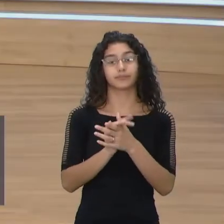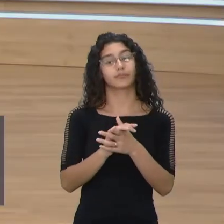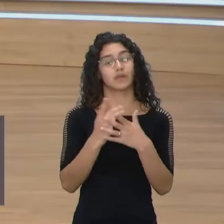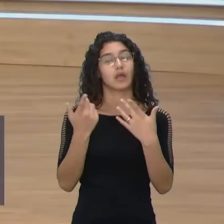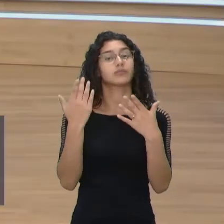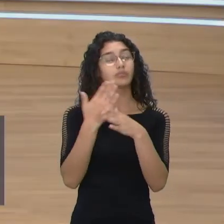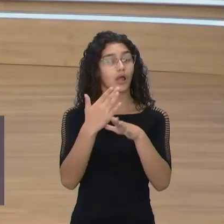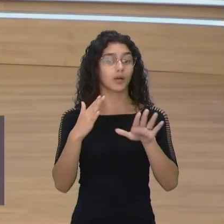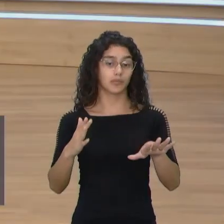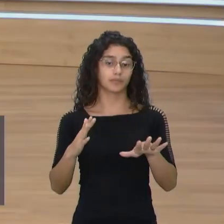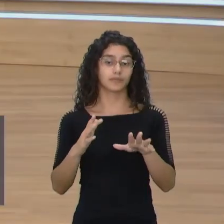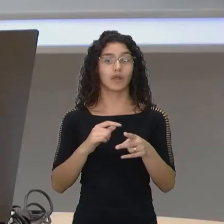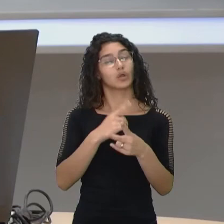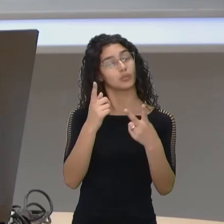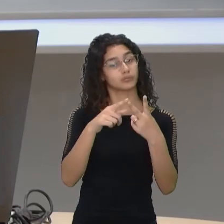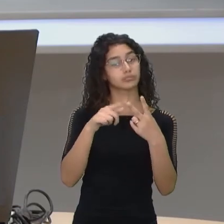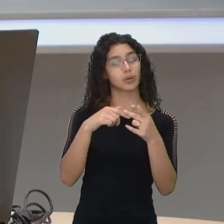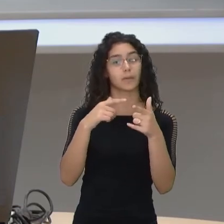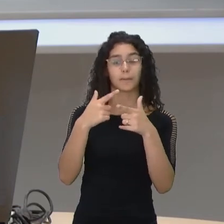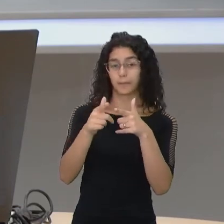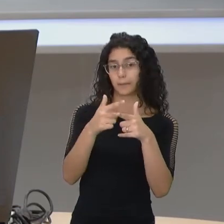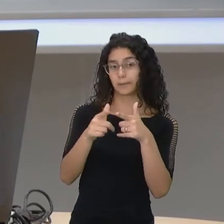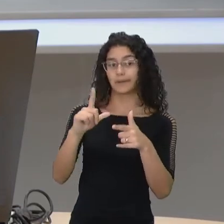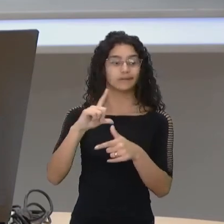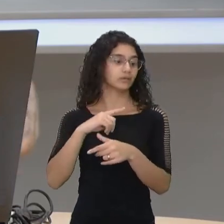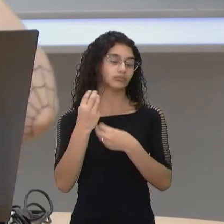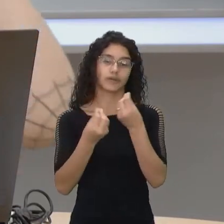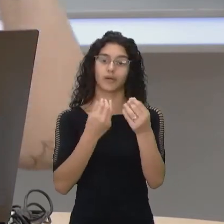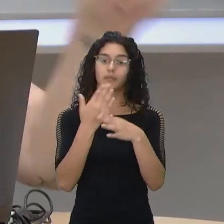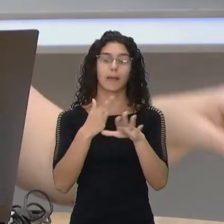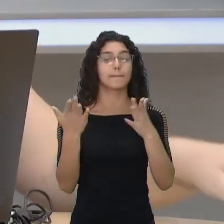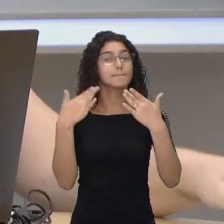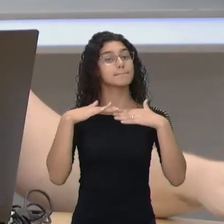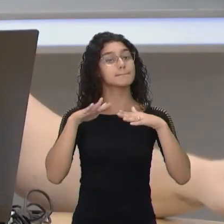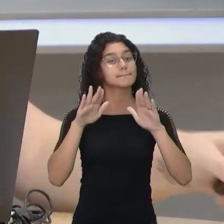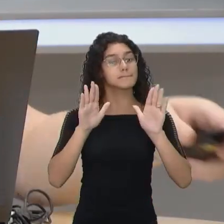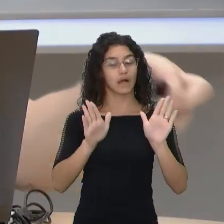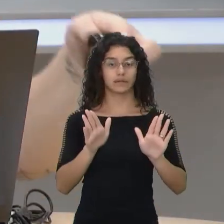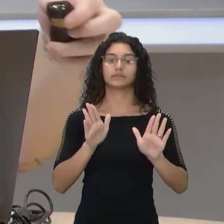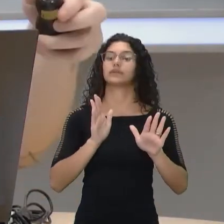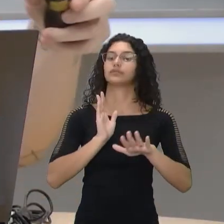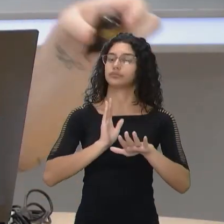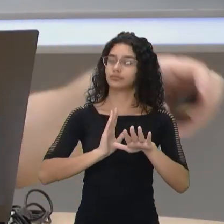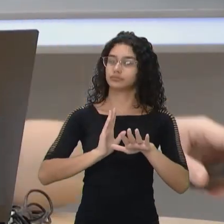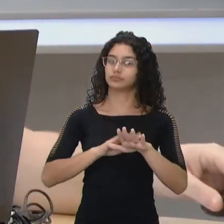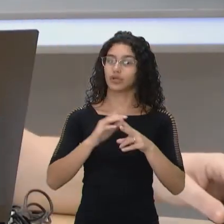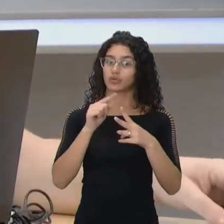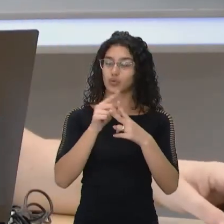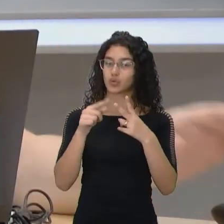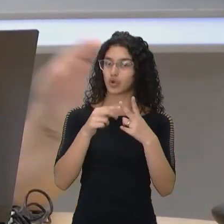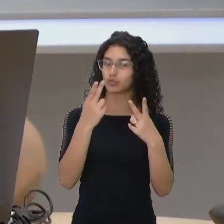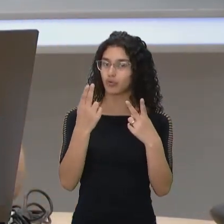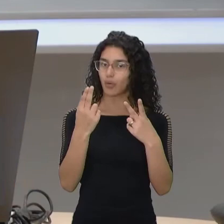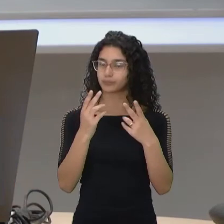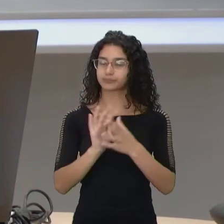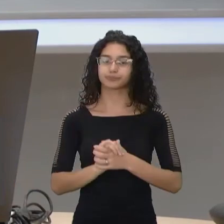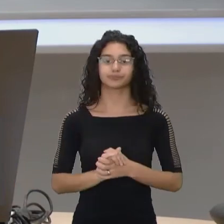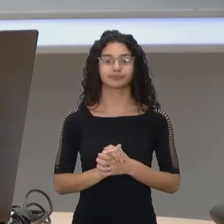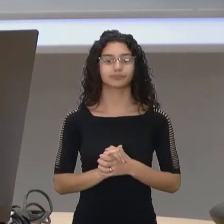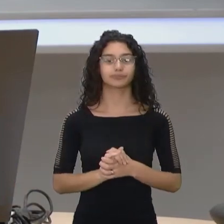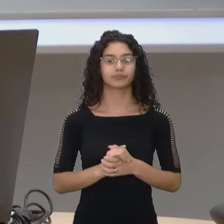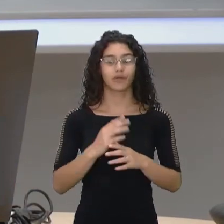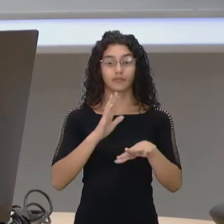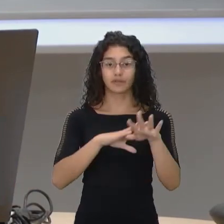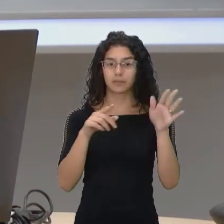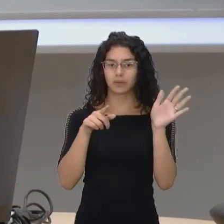foi solucionado. E o problema de Königsberg não tem solução. Porém, eles têm alguma coisa em comum. Eu vou fazer